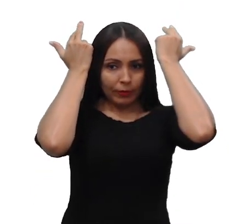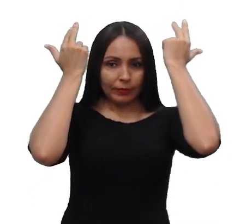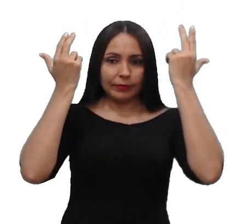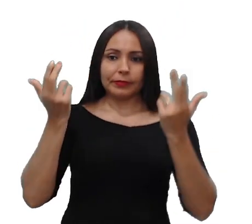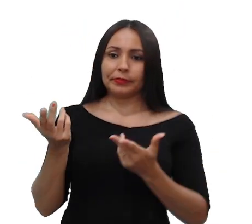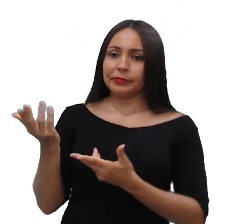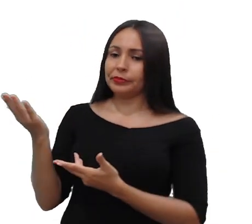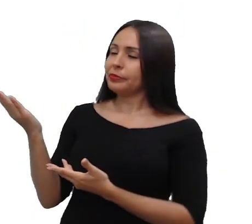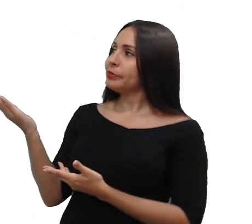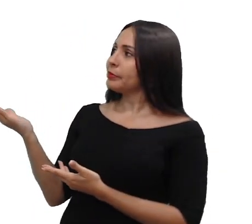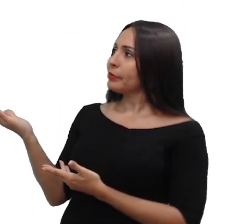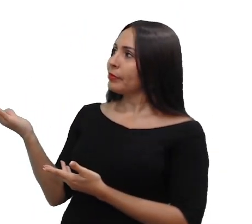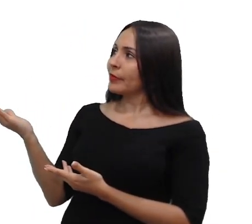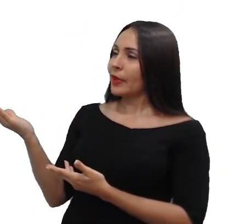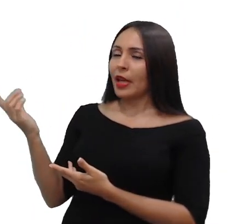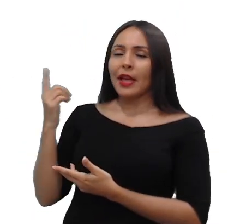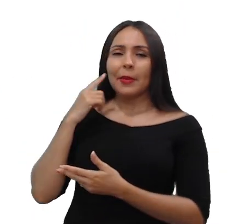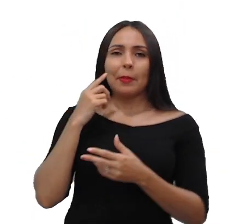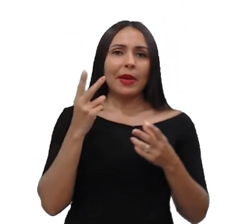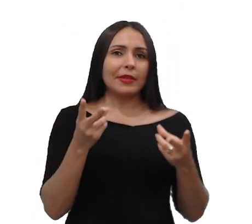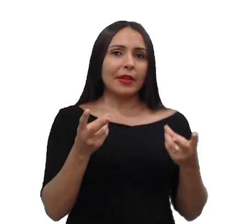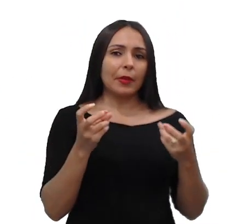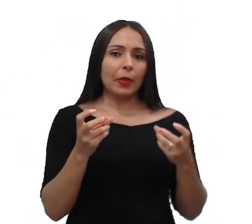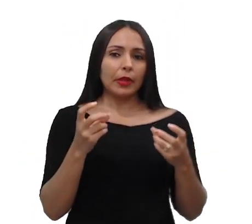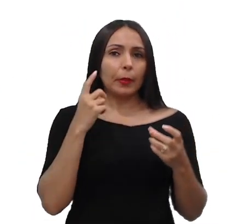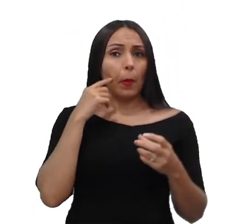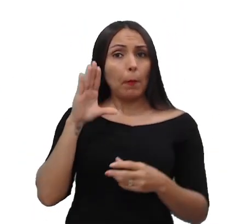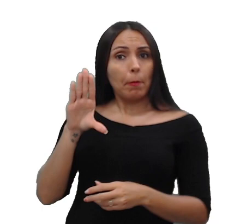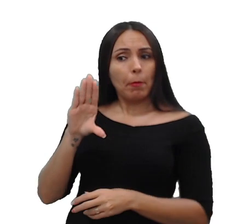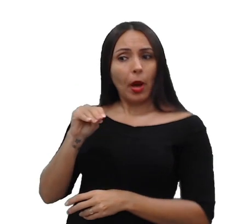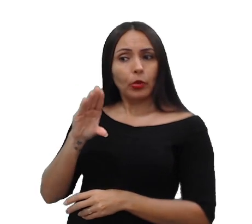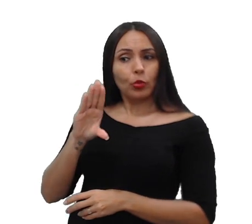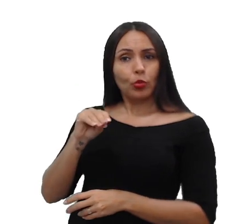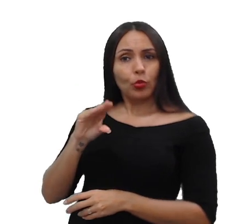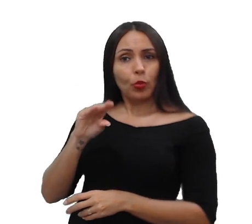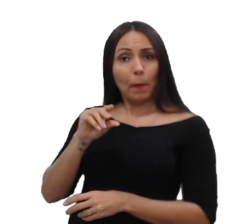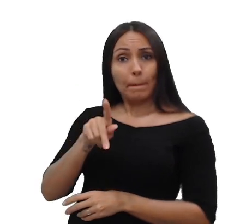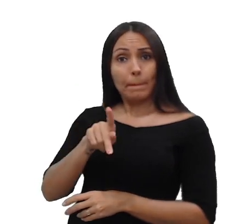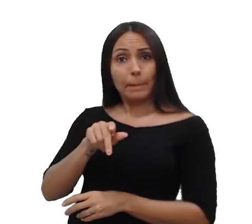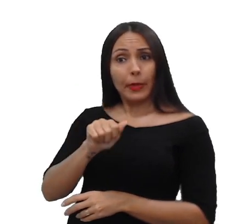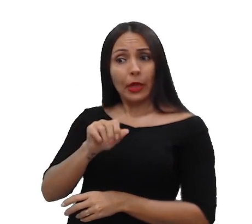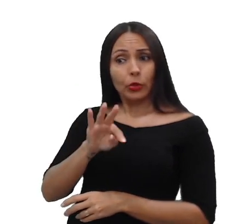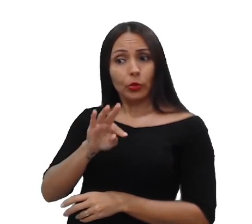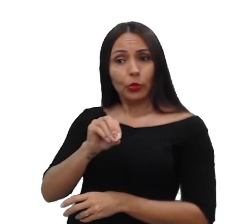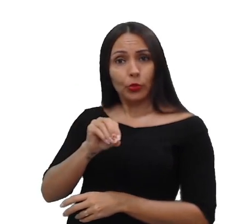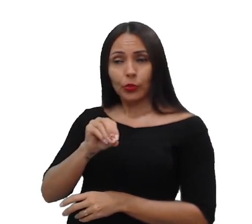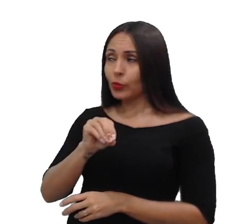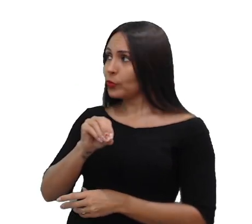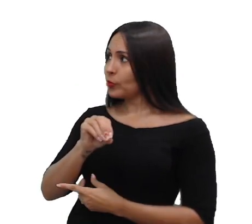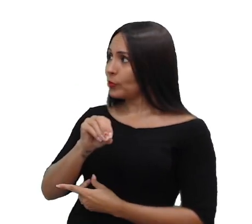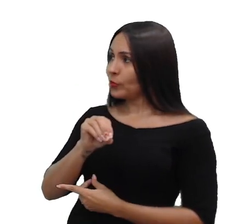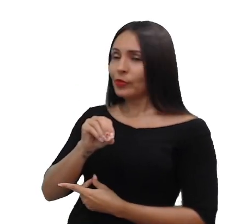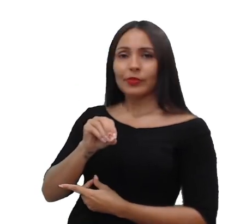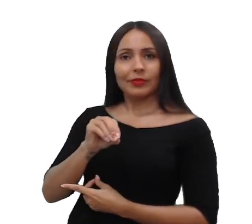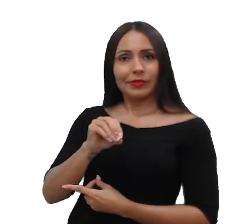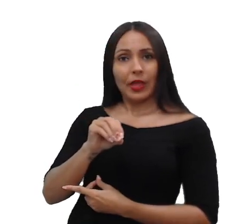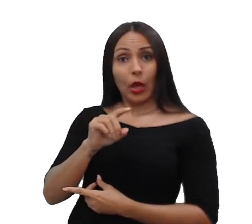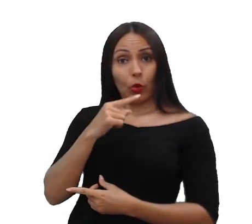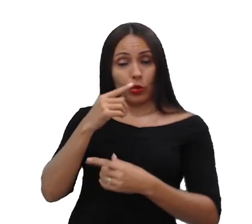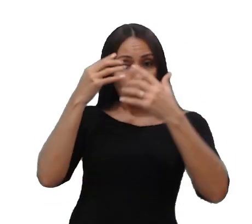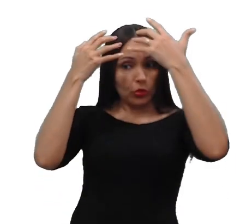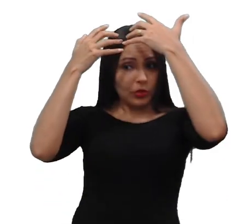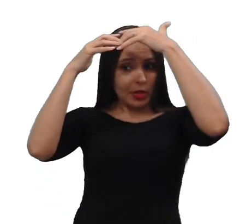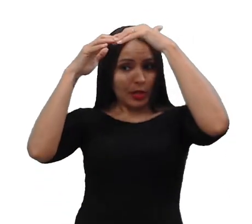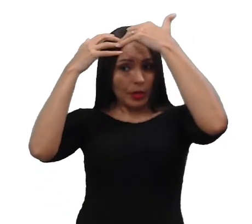trás, e outros vão identificar um pato, né, com seu bico para frente. Então, é o que o nosso cérebro,